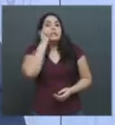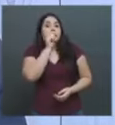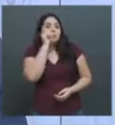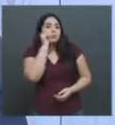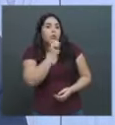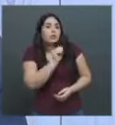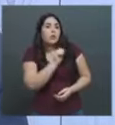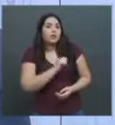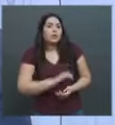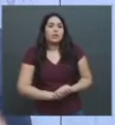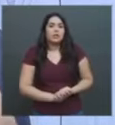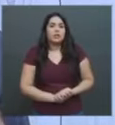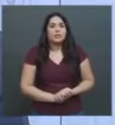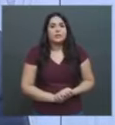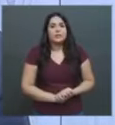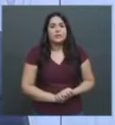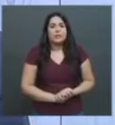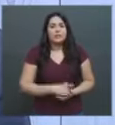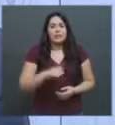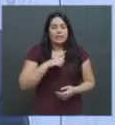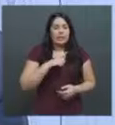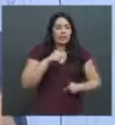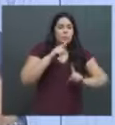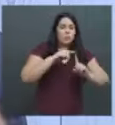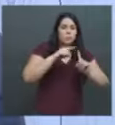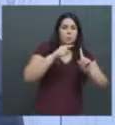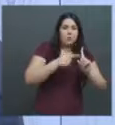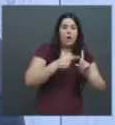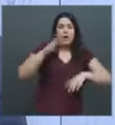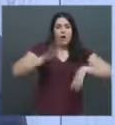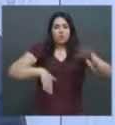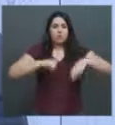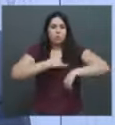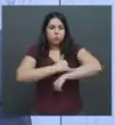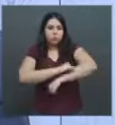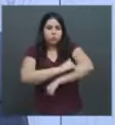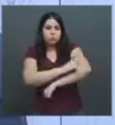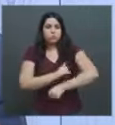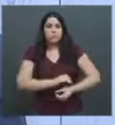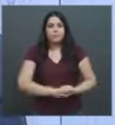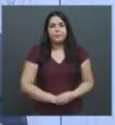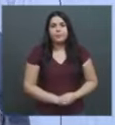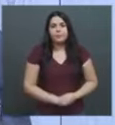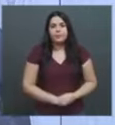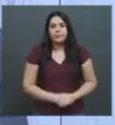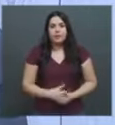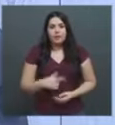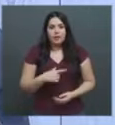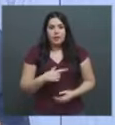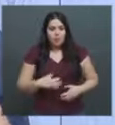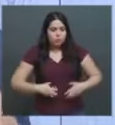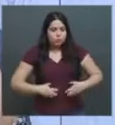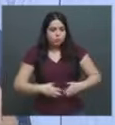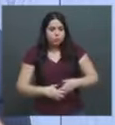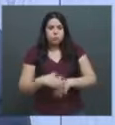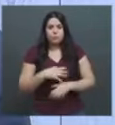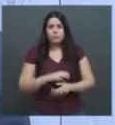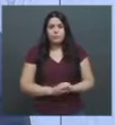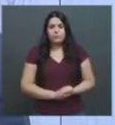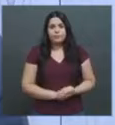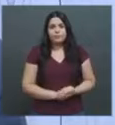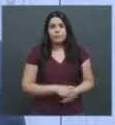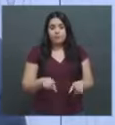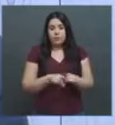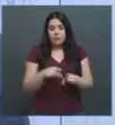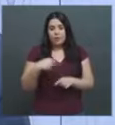tem as gestações, às vezes a obesidade, então há um acúmulo de gordura entre os músculos da região